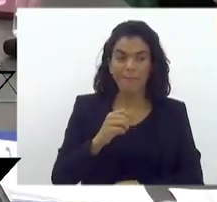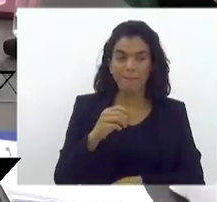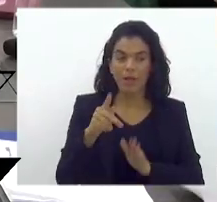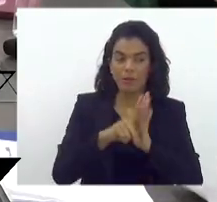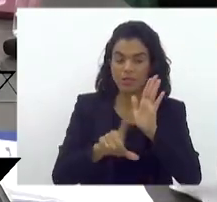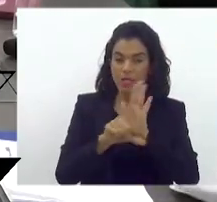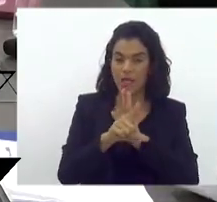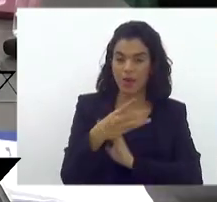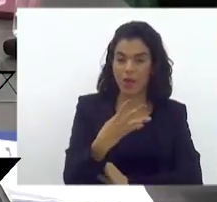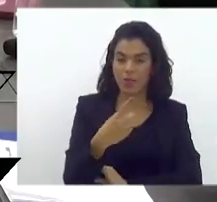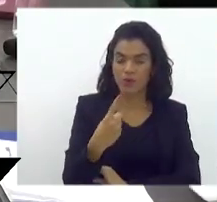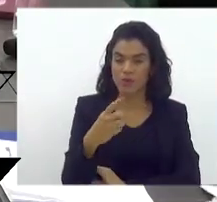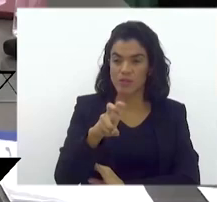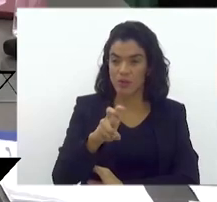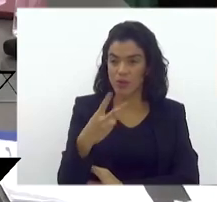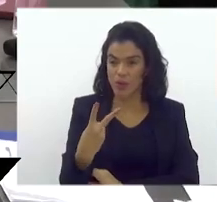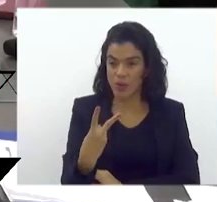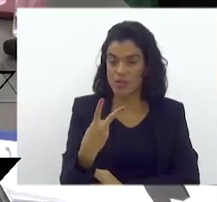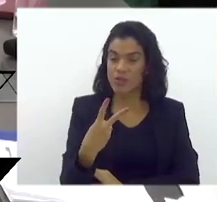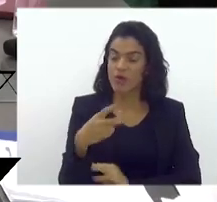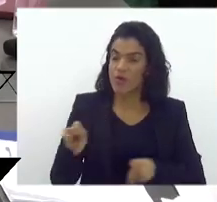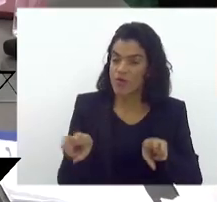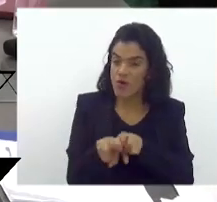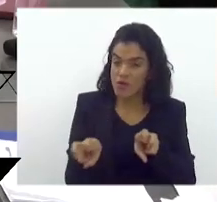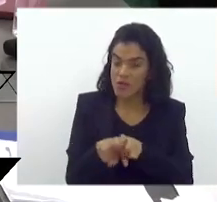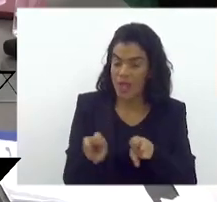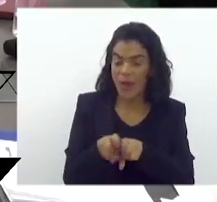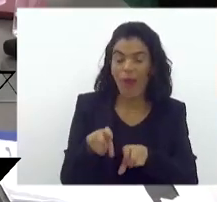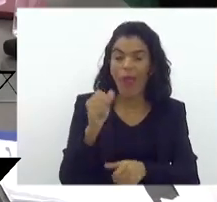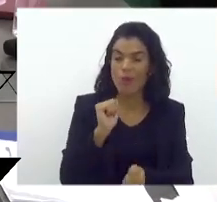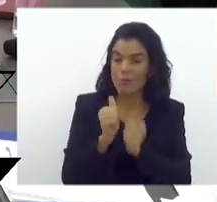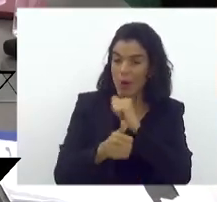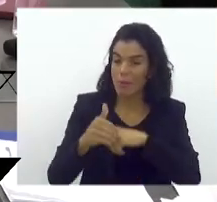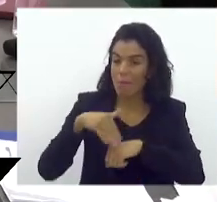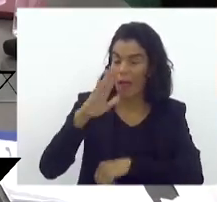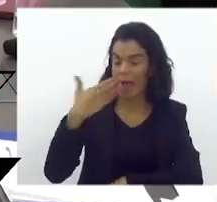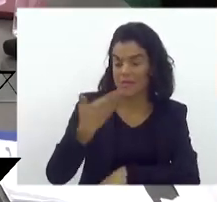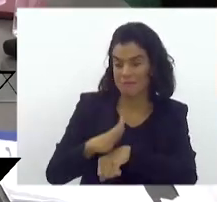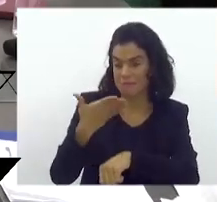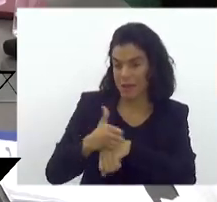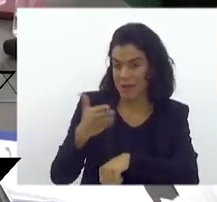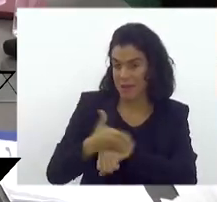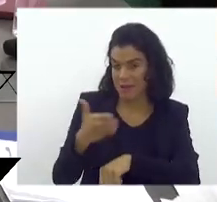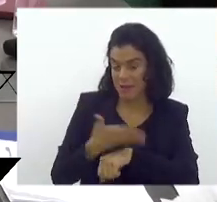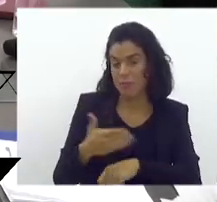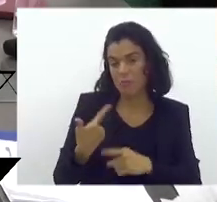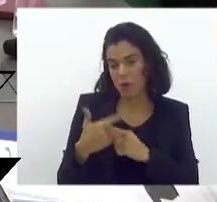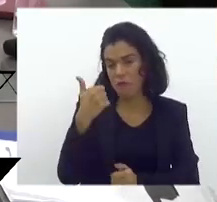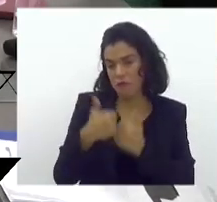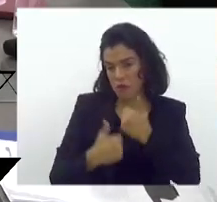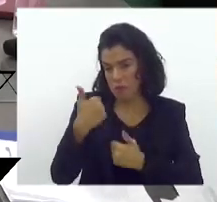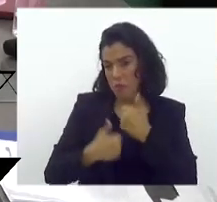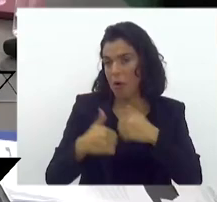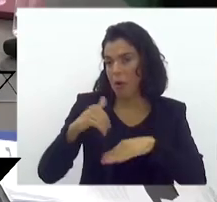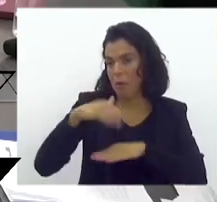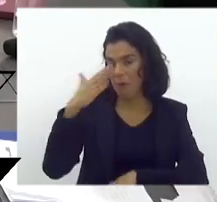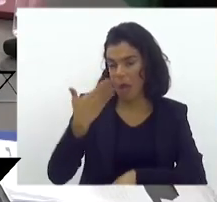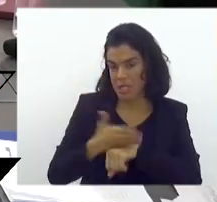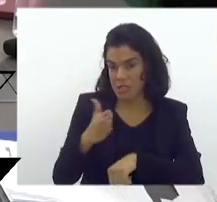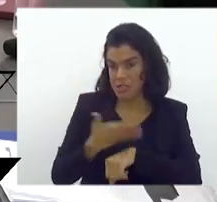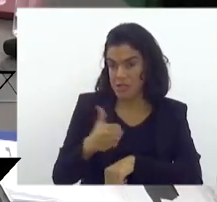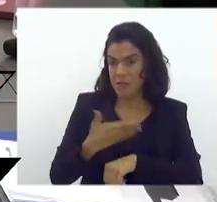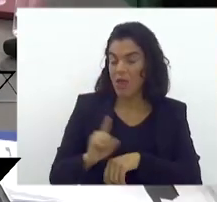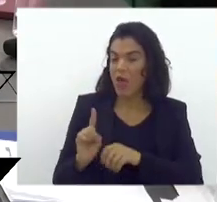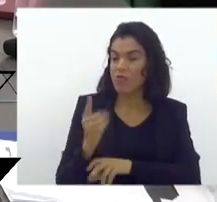4152. Futsal talvez seja hoje o esporte mais praticado no Estado do Rio de Janeiro, né? Porque o futebol é o esporte principal. E foi o primeiro